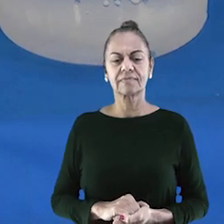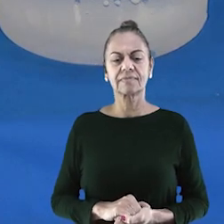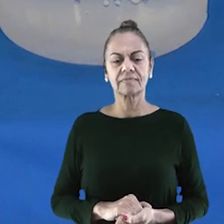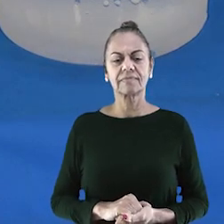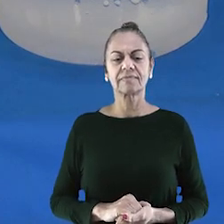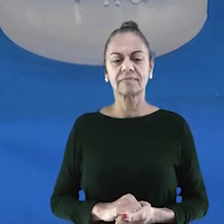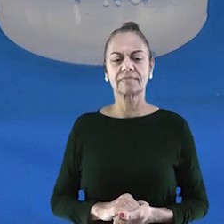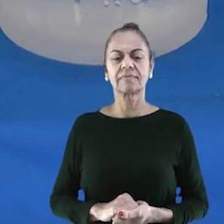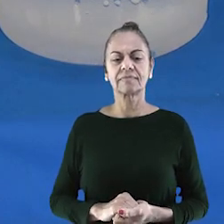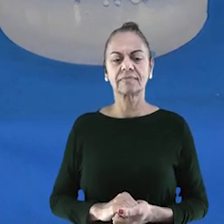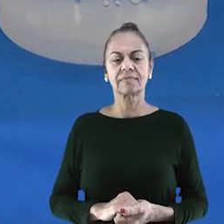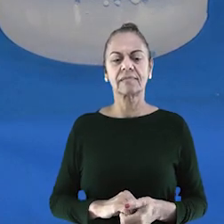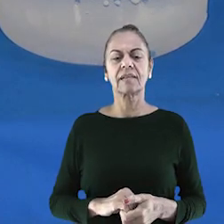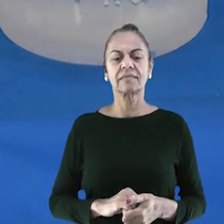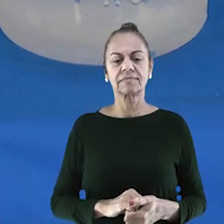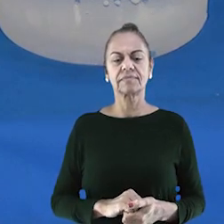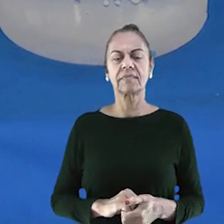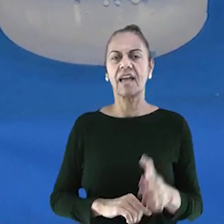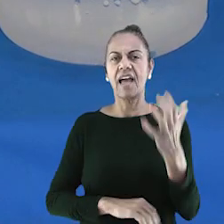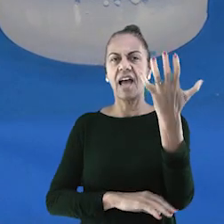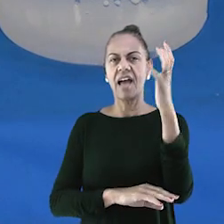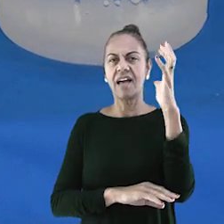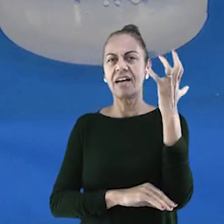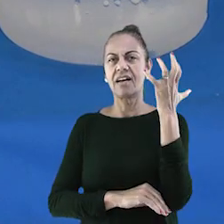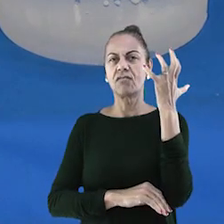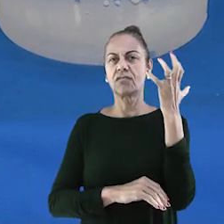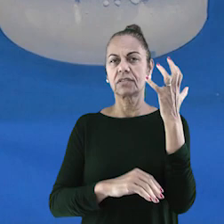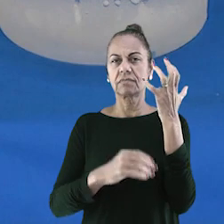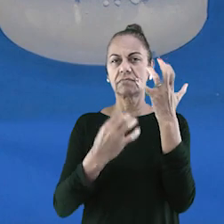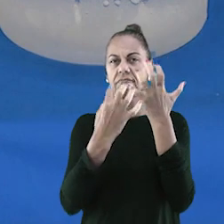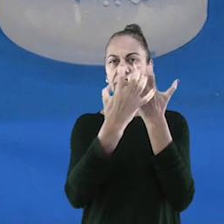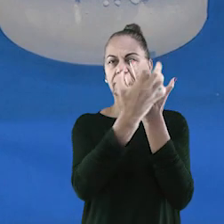E aqui eu posso fazer a parte verde da árvore.